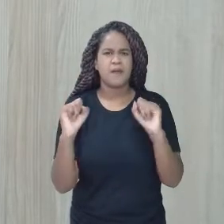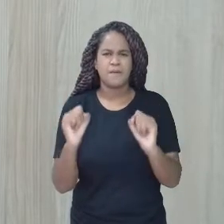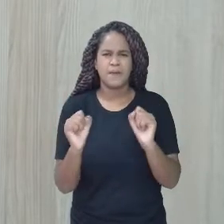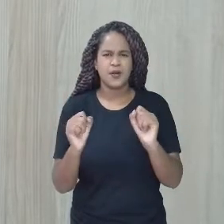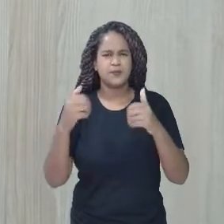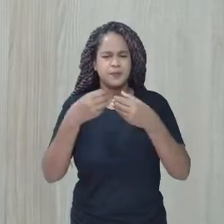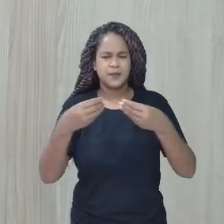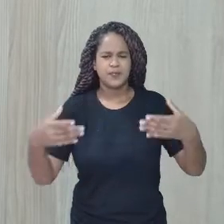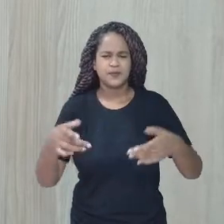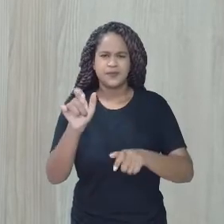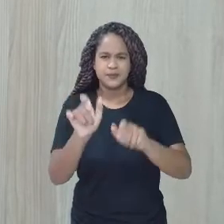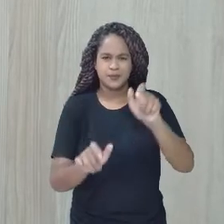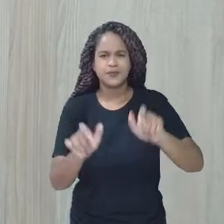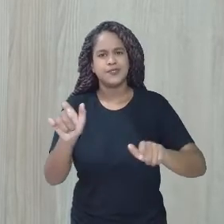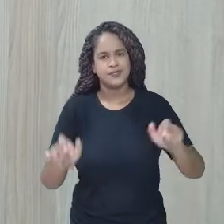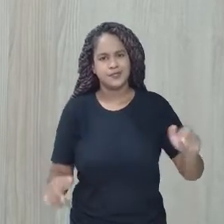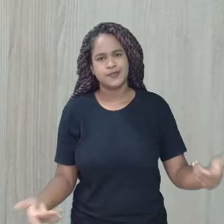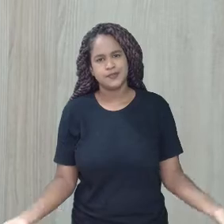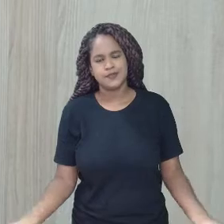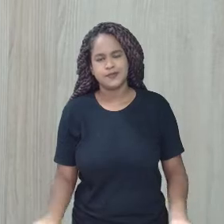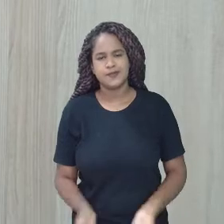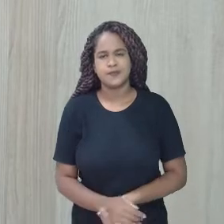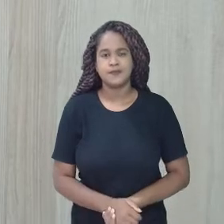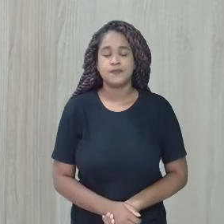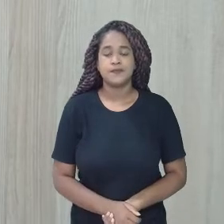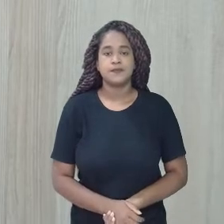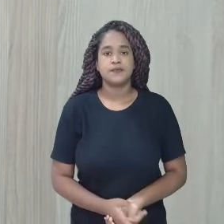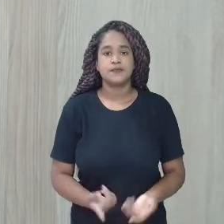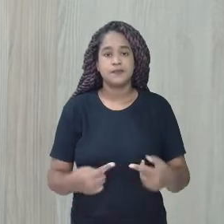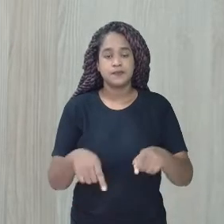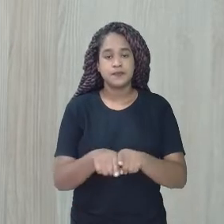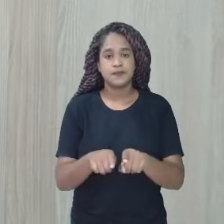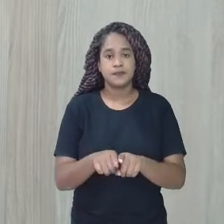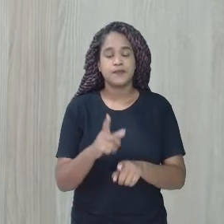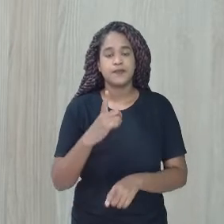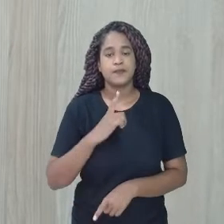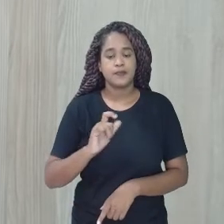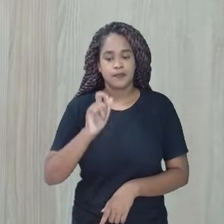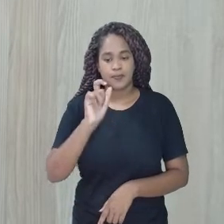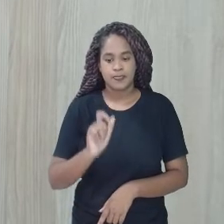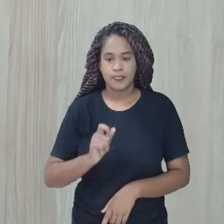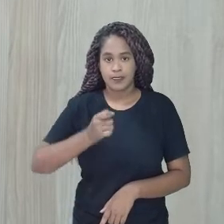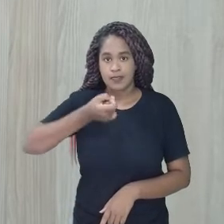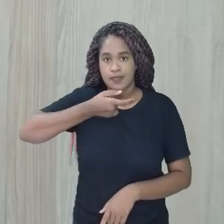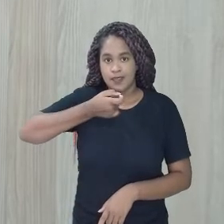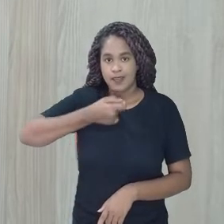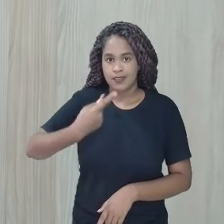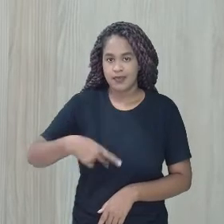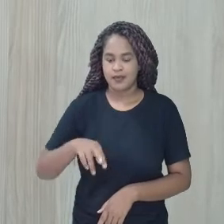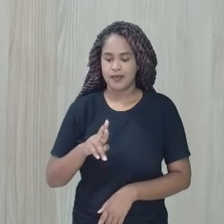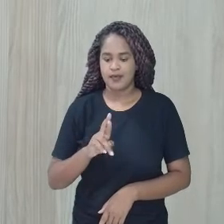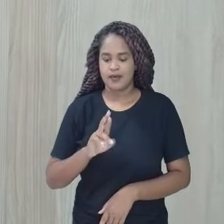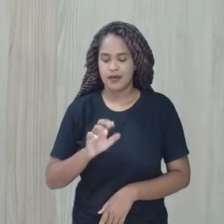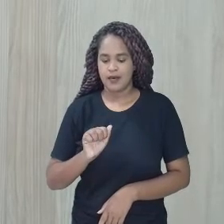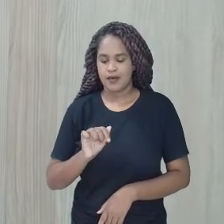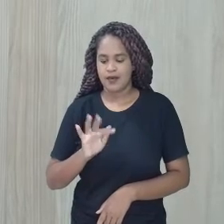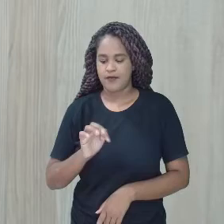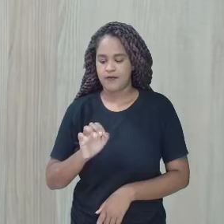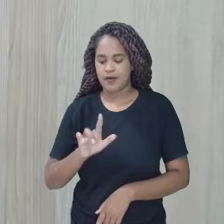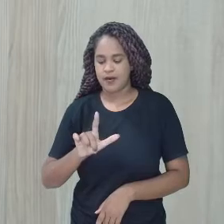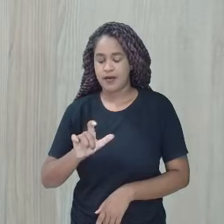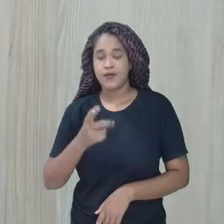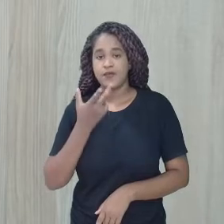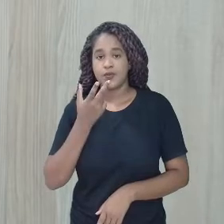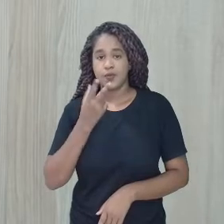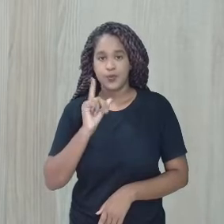mal às pessoas. E tem um comediante aqui de Recife, Rafael Tibério, que ele diz que